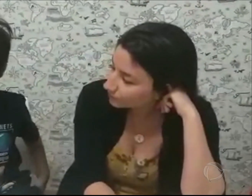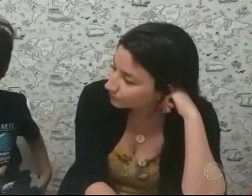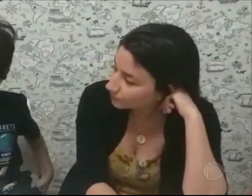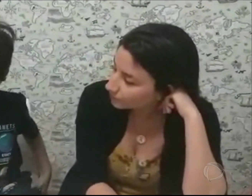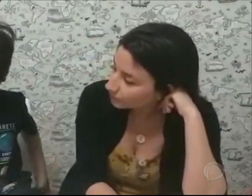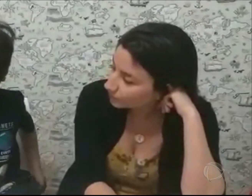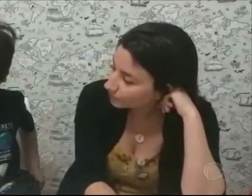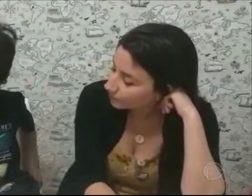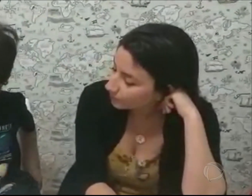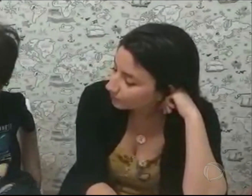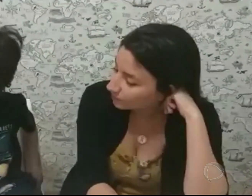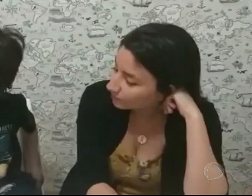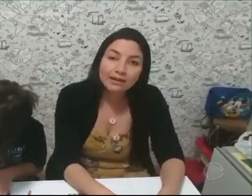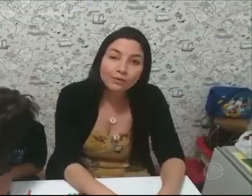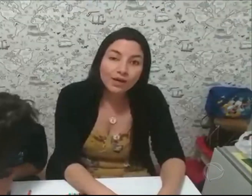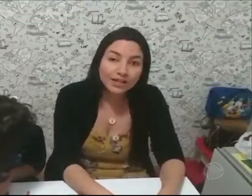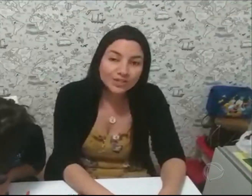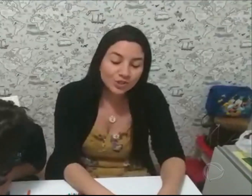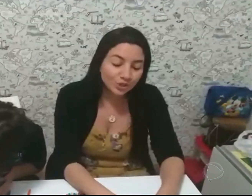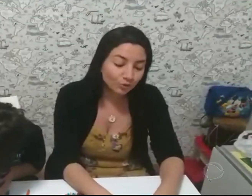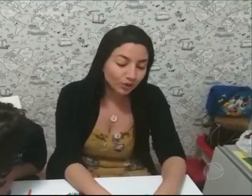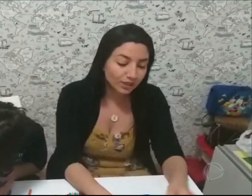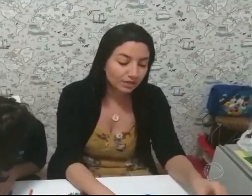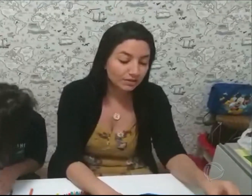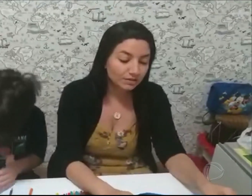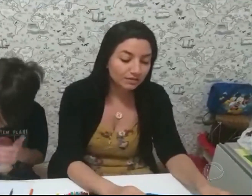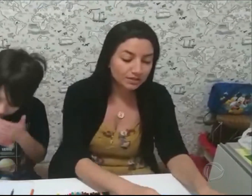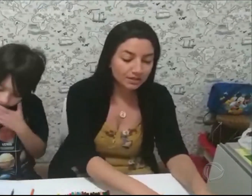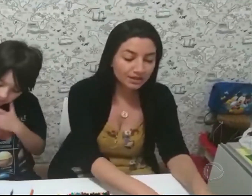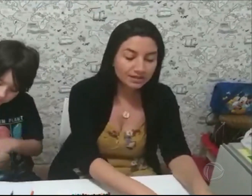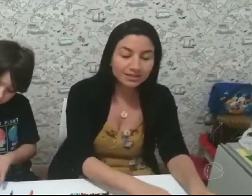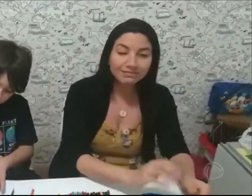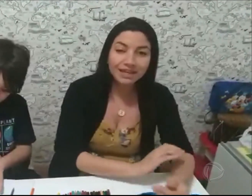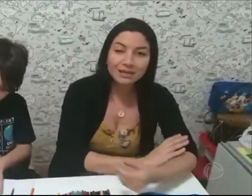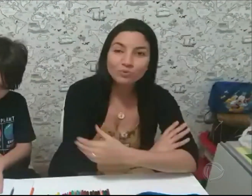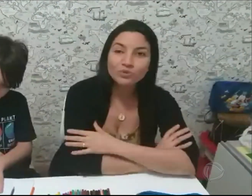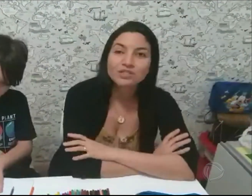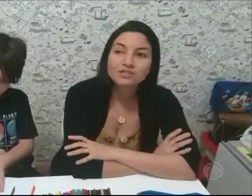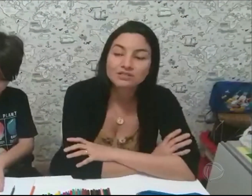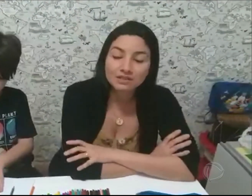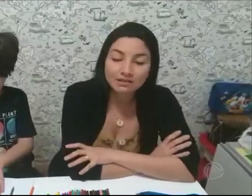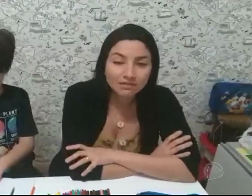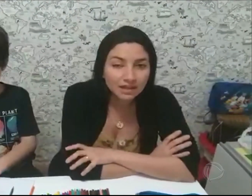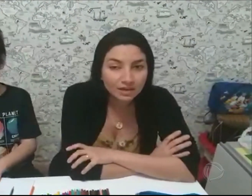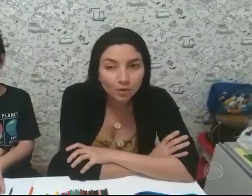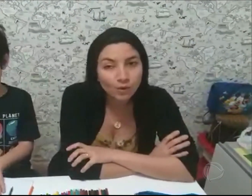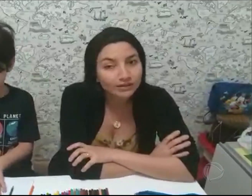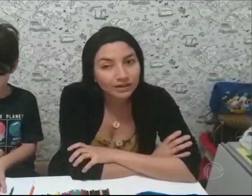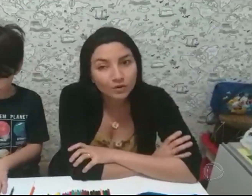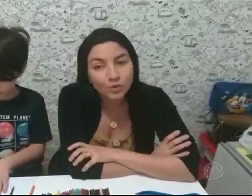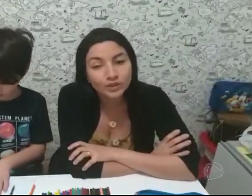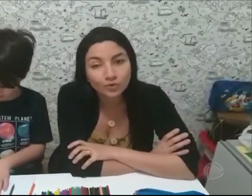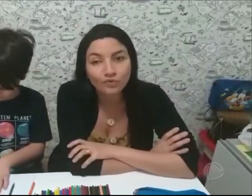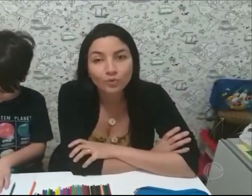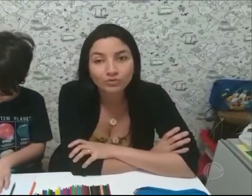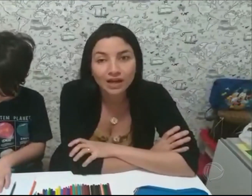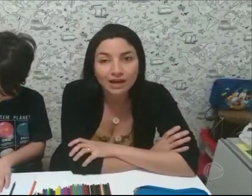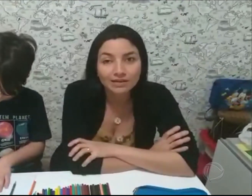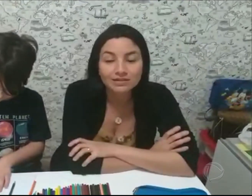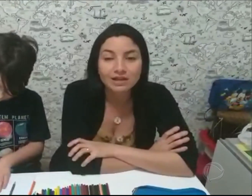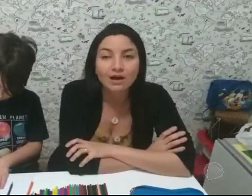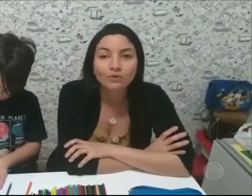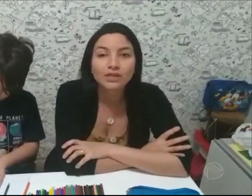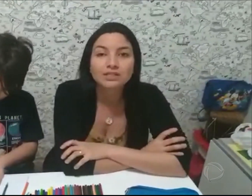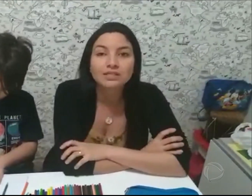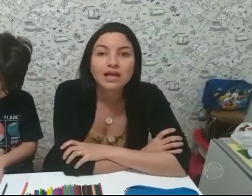preocupa a Marcela. Eu acredito que se esse tempo se estender ou até quando